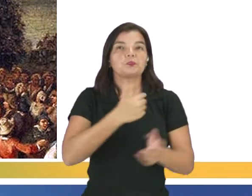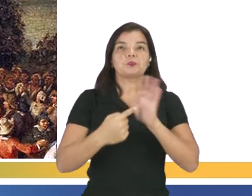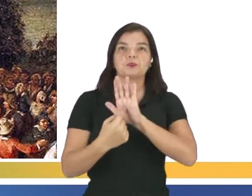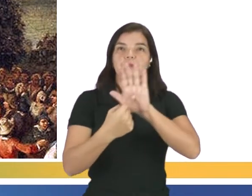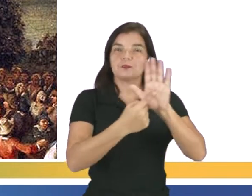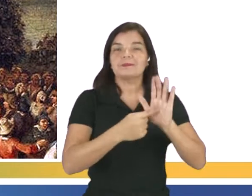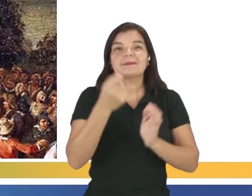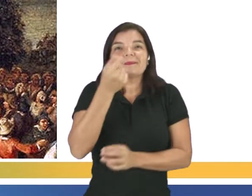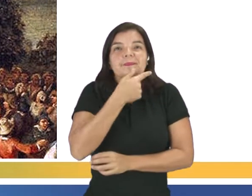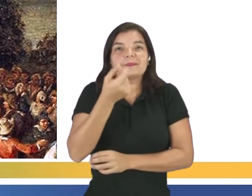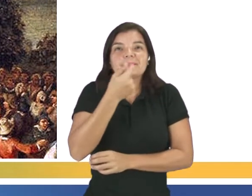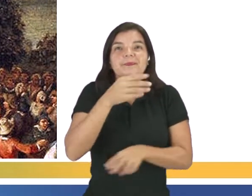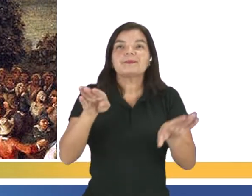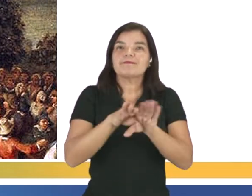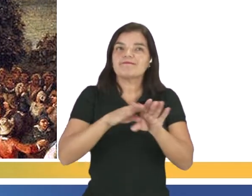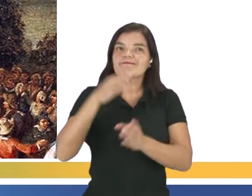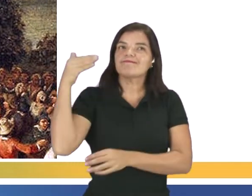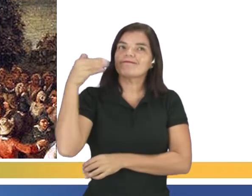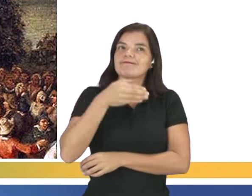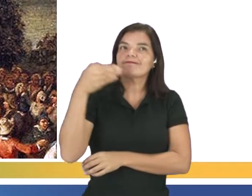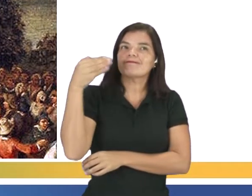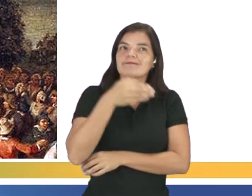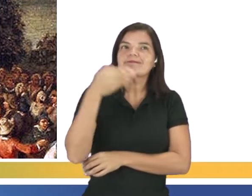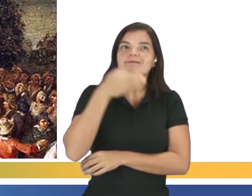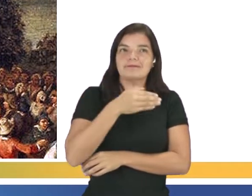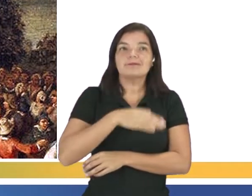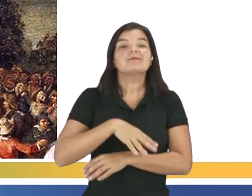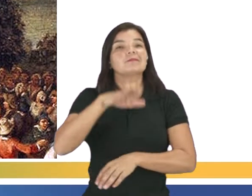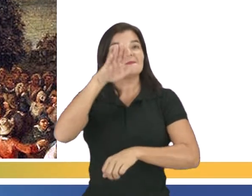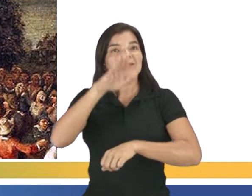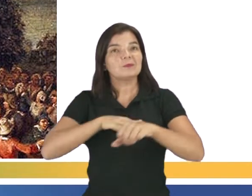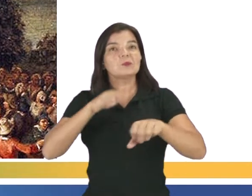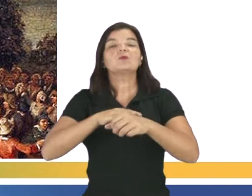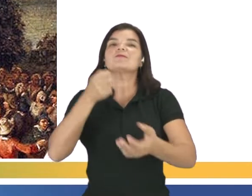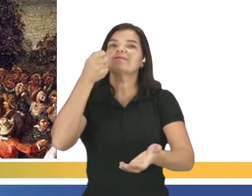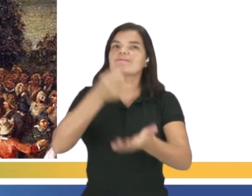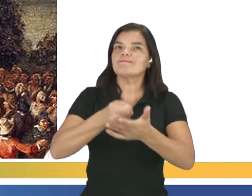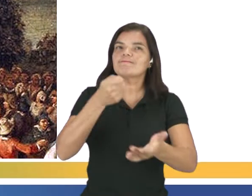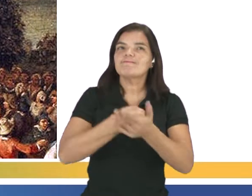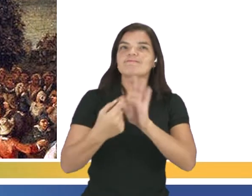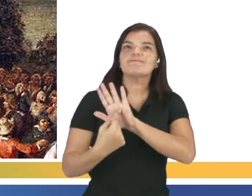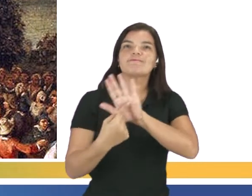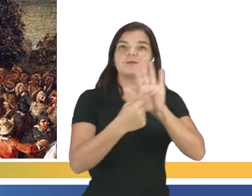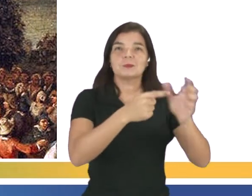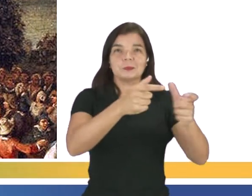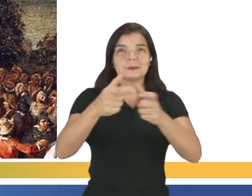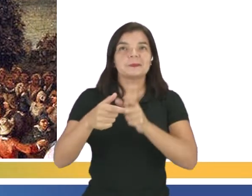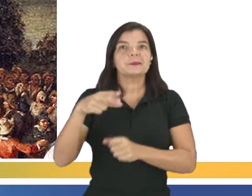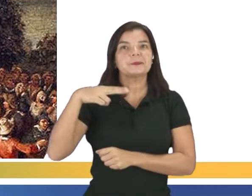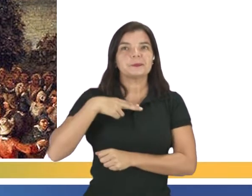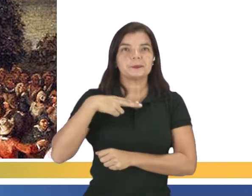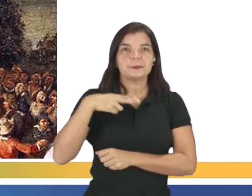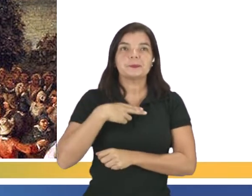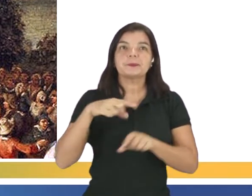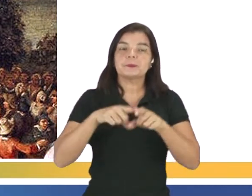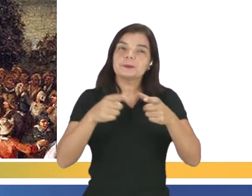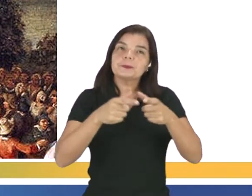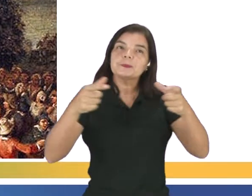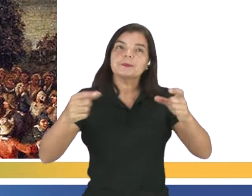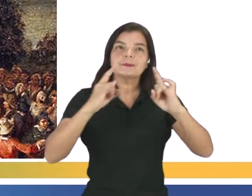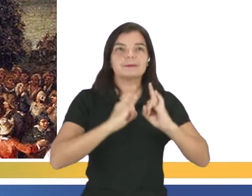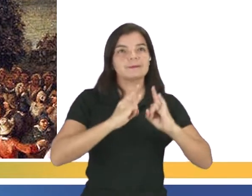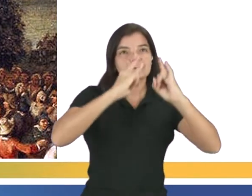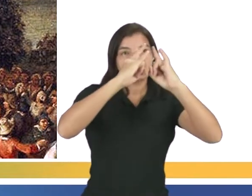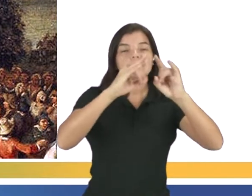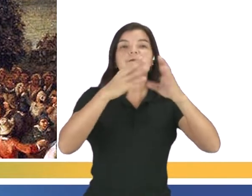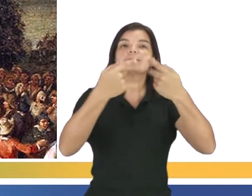tais comédias ao serem frequentemente contratados e remunerados para se apresentarem em espaços privados, como nos